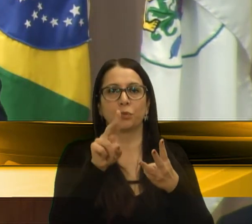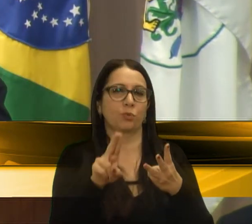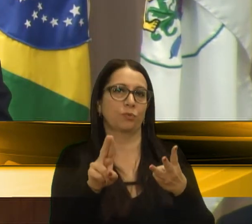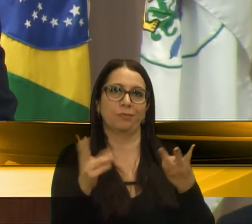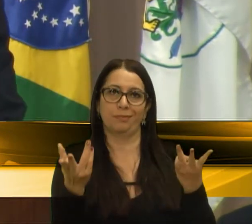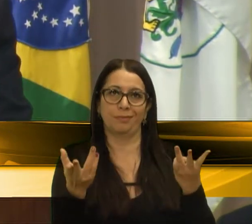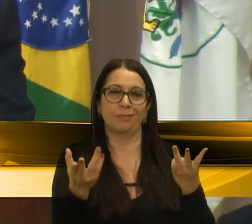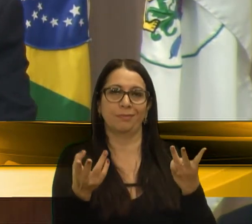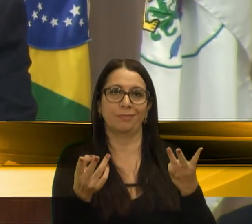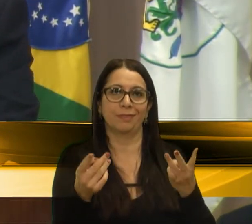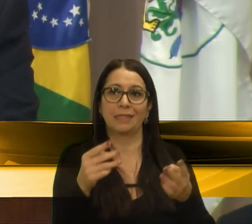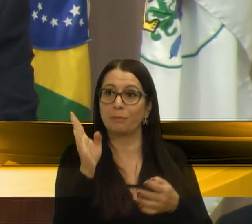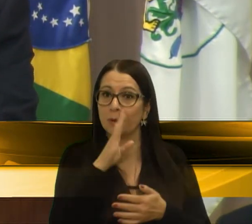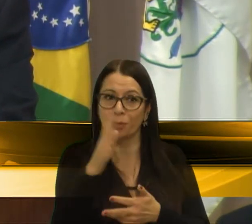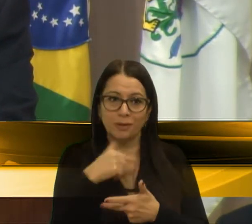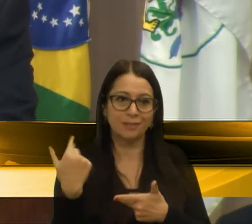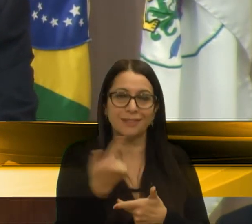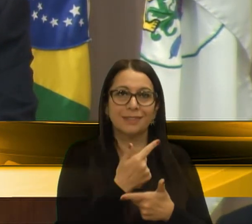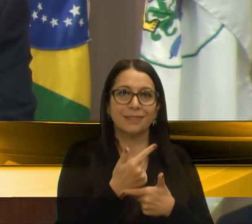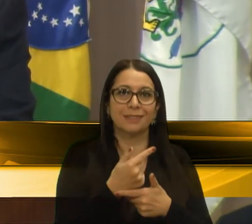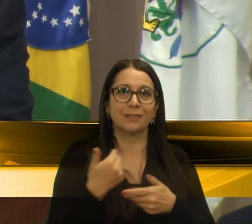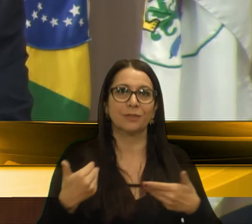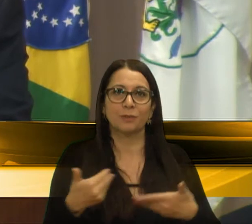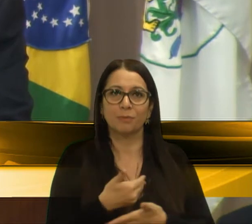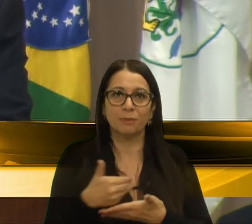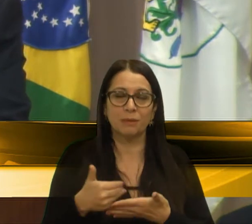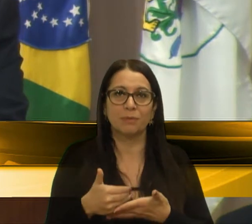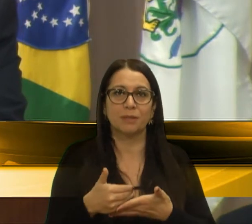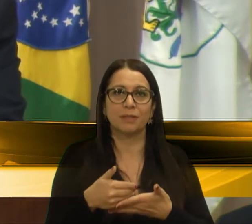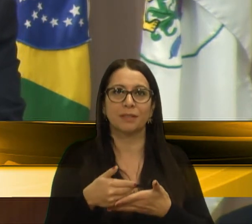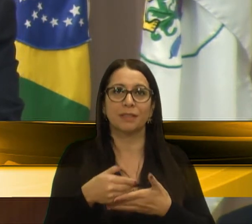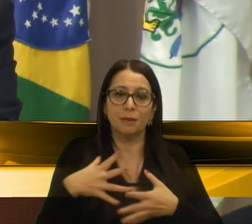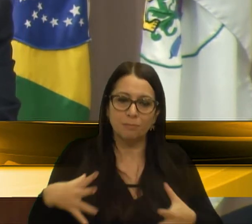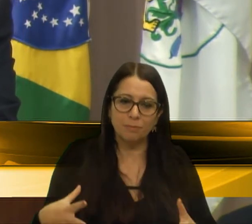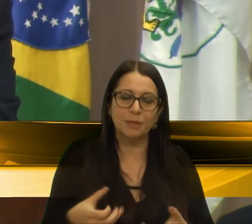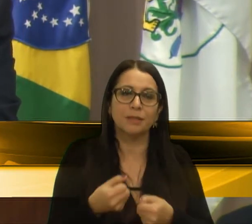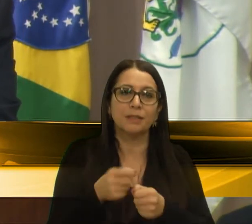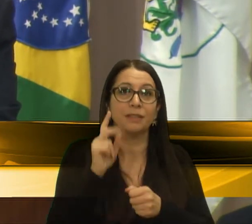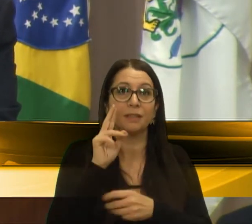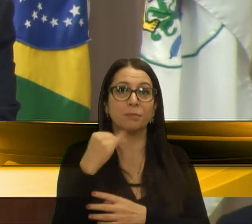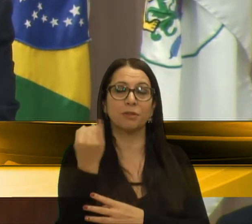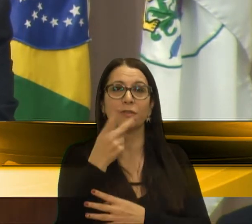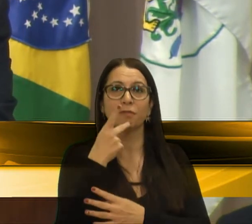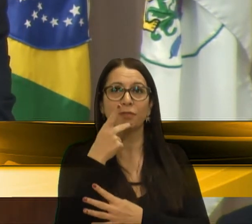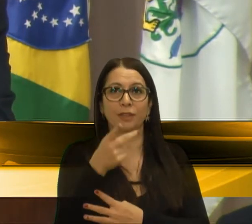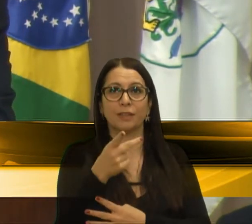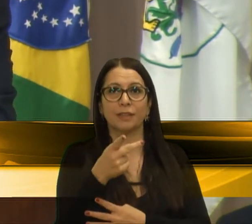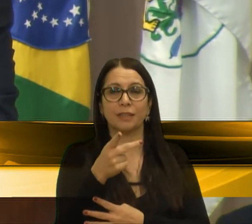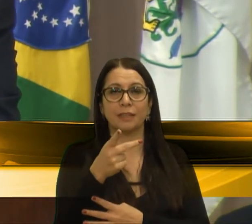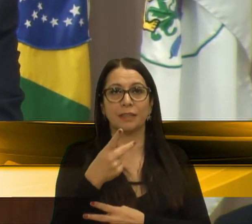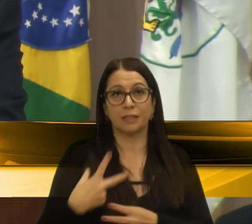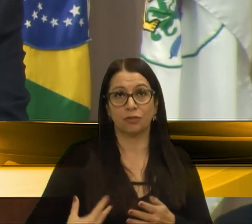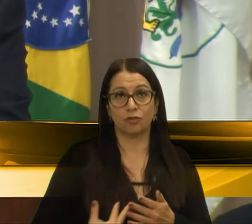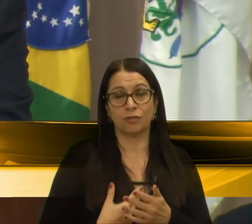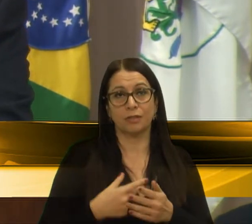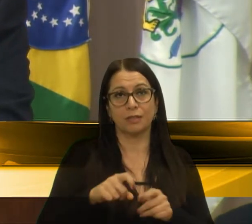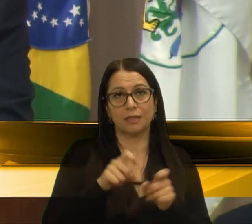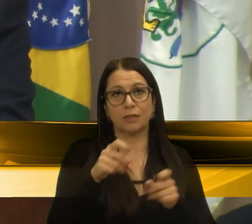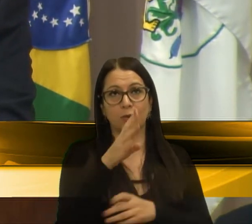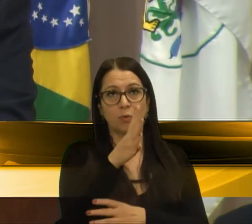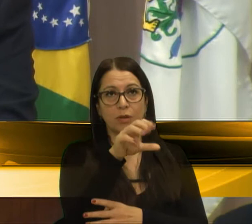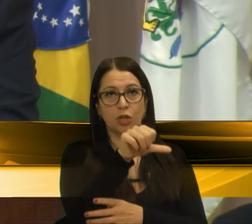Segatti lá acolhendo os nossos bebezinhos. É importante ressaltar que a nossa obstetrícia atende a